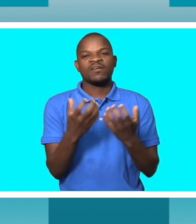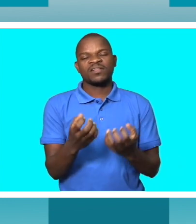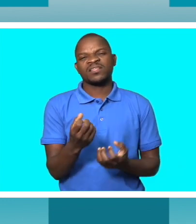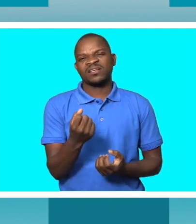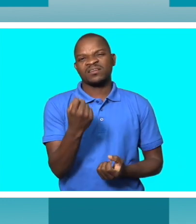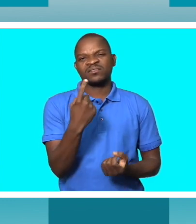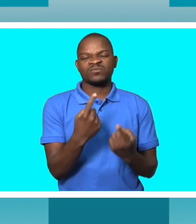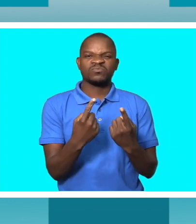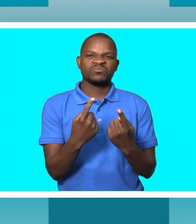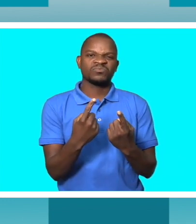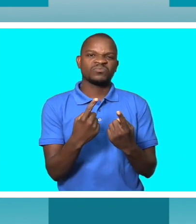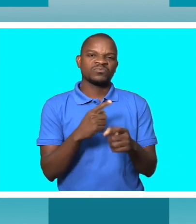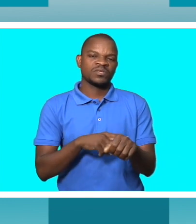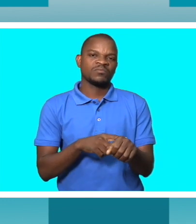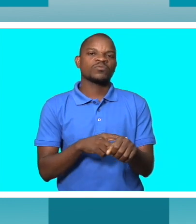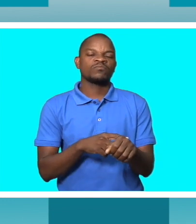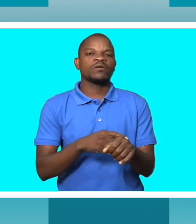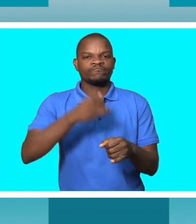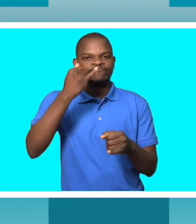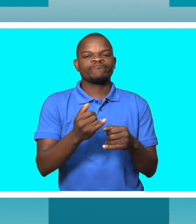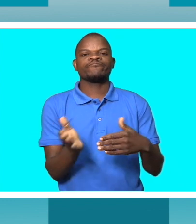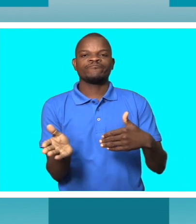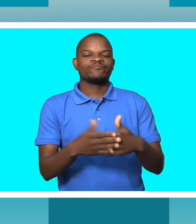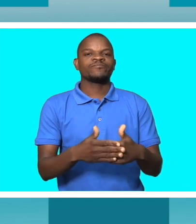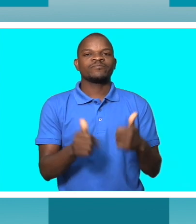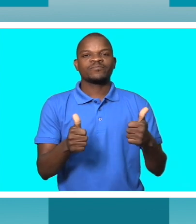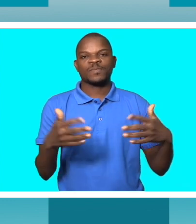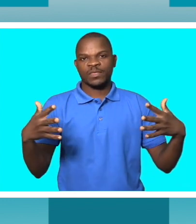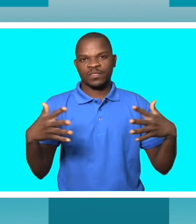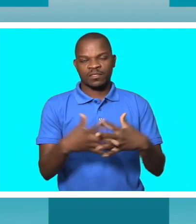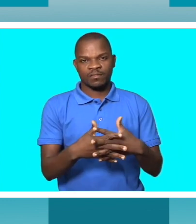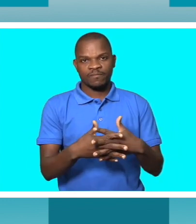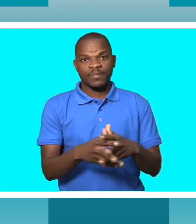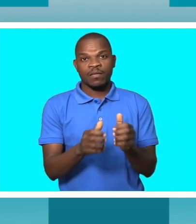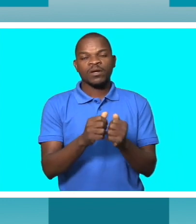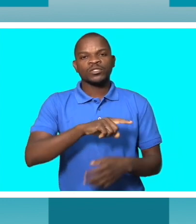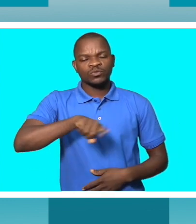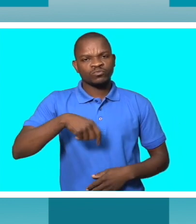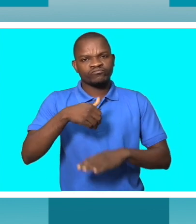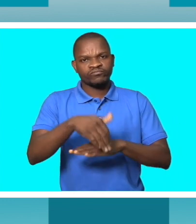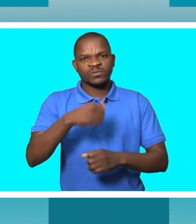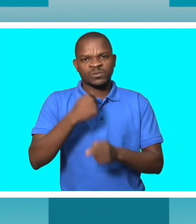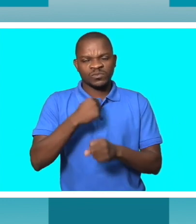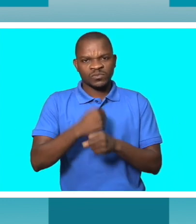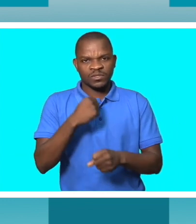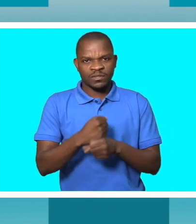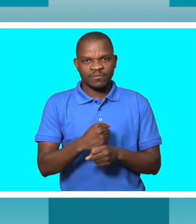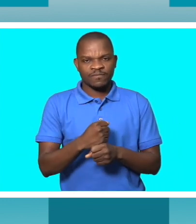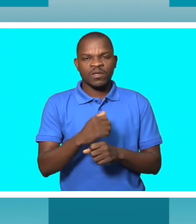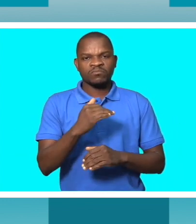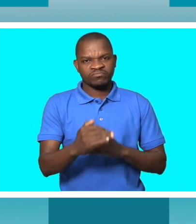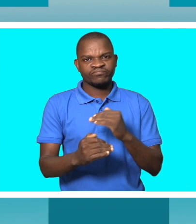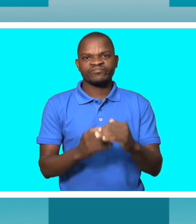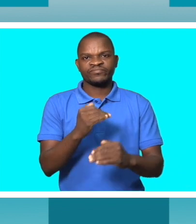é uma questão de tempo, é uma questão de pouco tempo para se fechar. Estamos a trabalhar e com